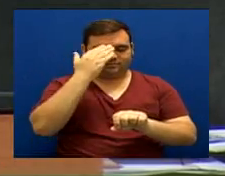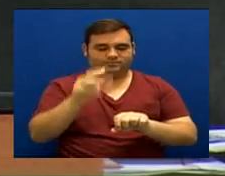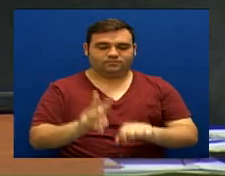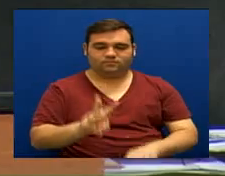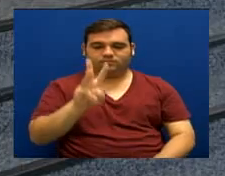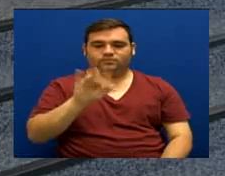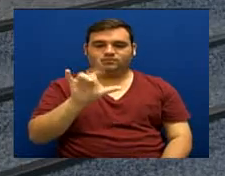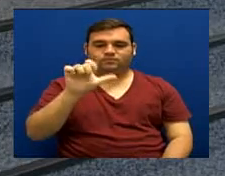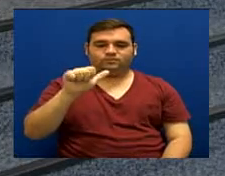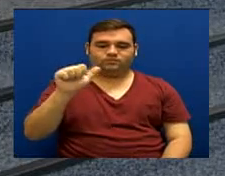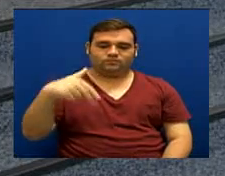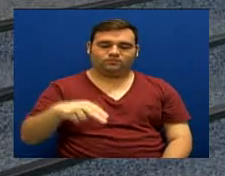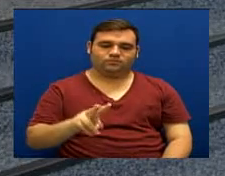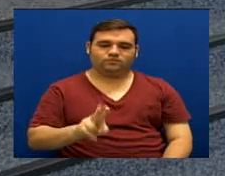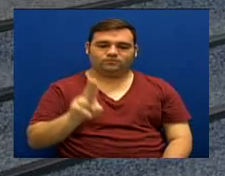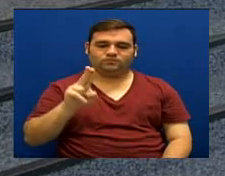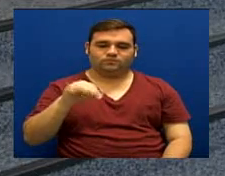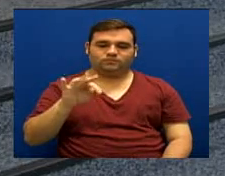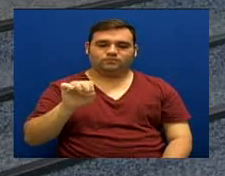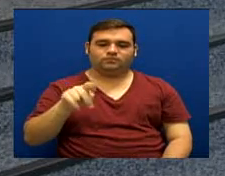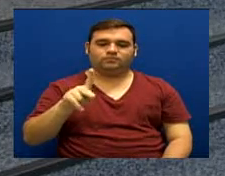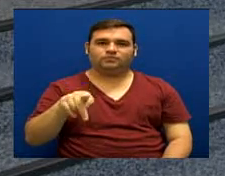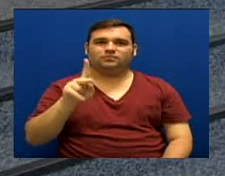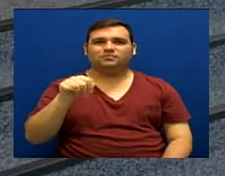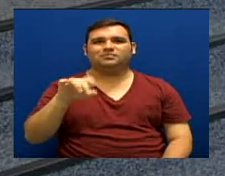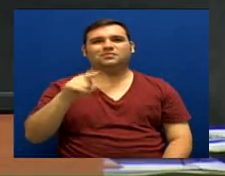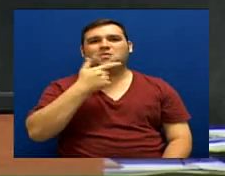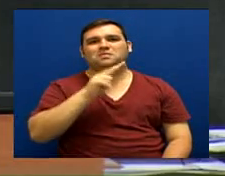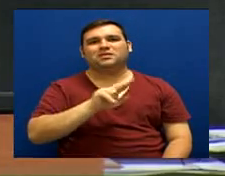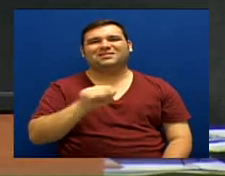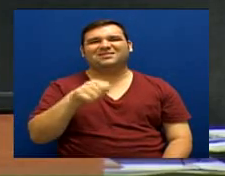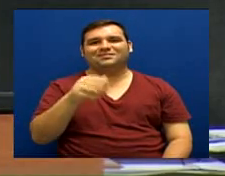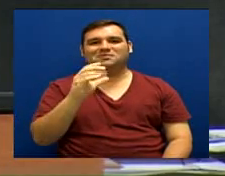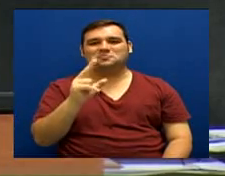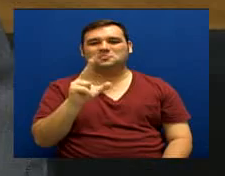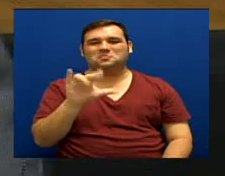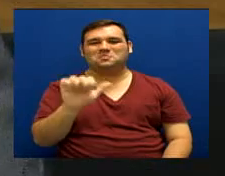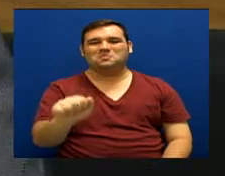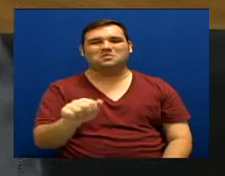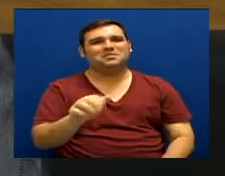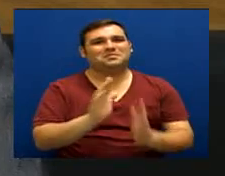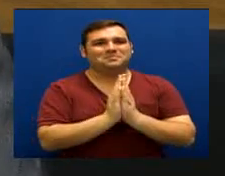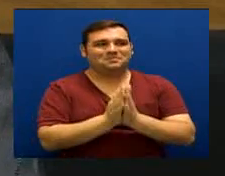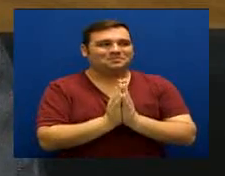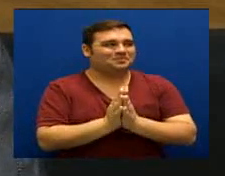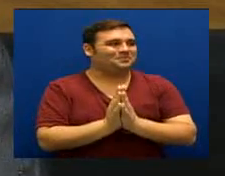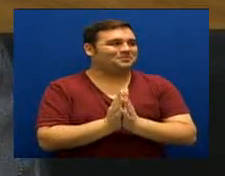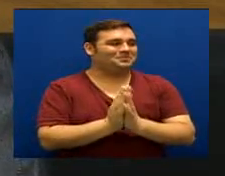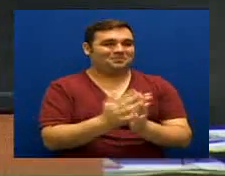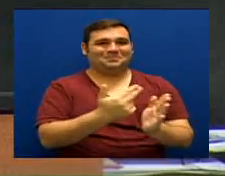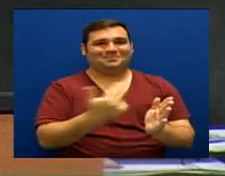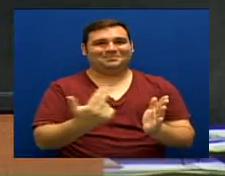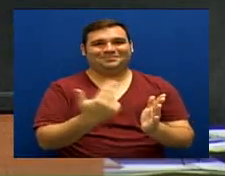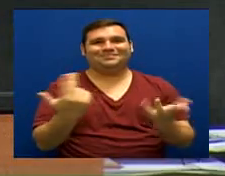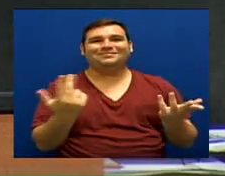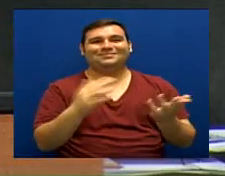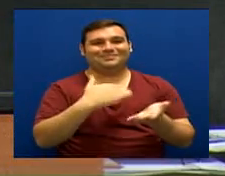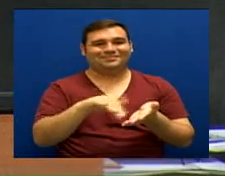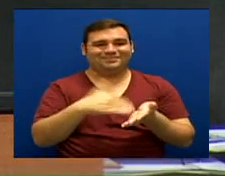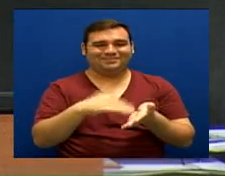wilson unterkircher filho eu vou chamar sempre você de cuca está já vou é por favor o secretário de mobilidade